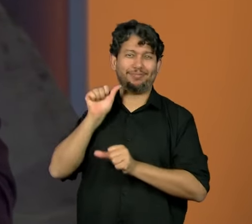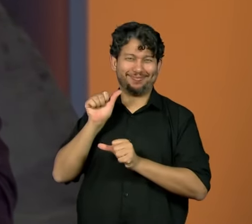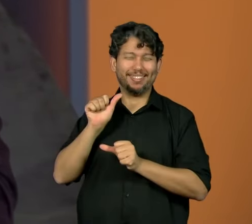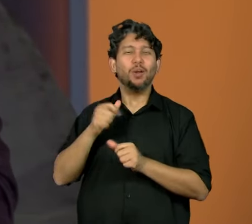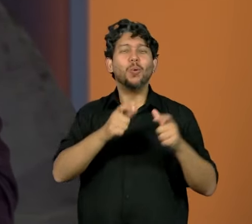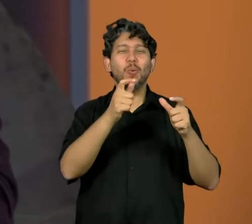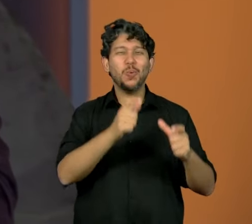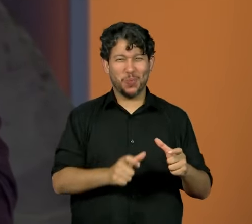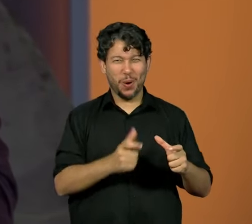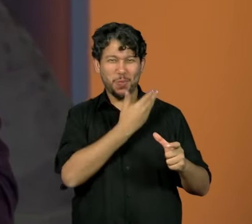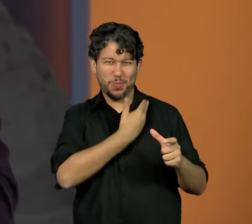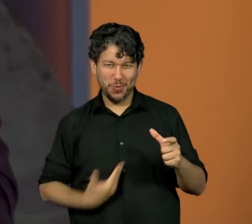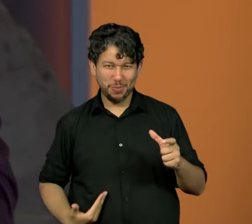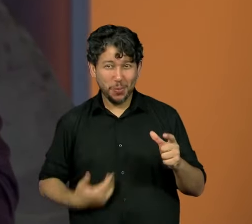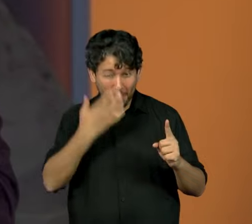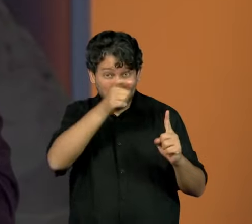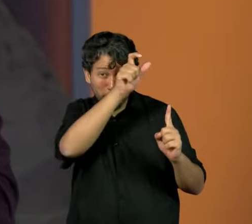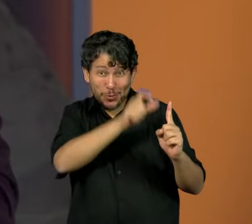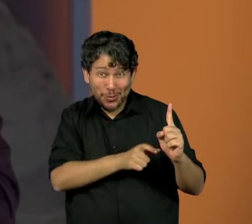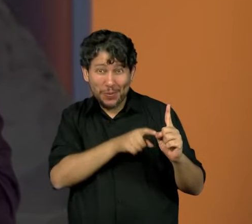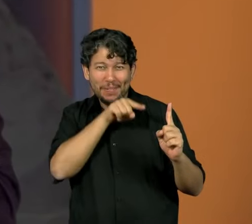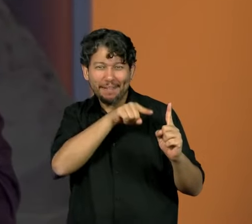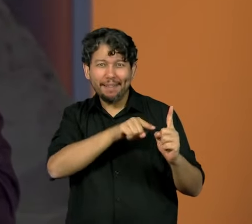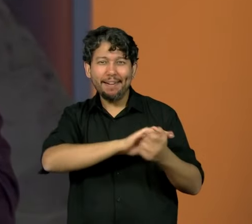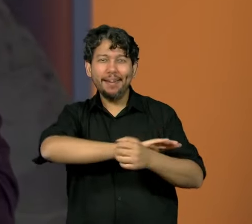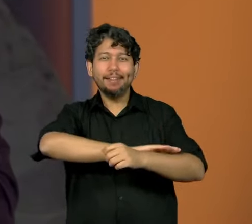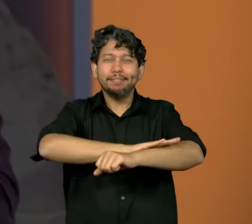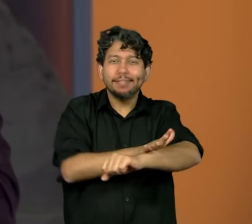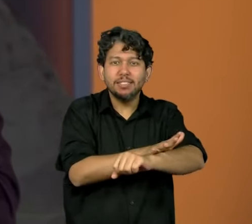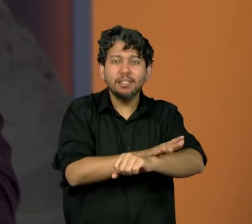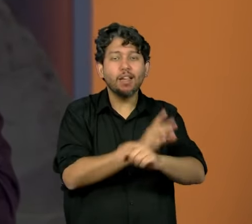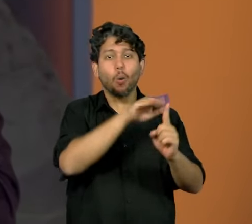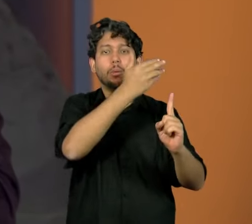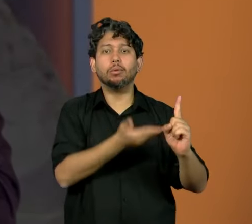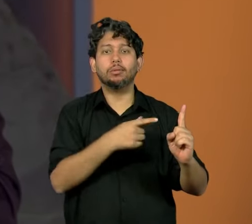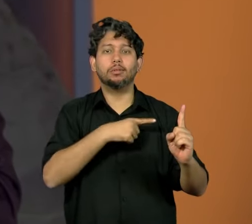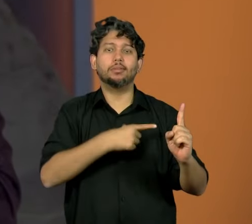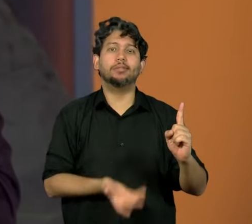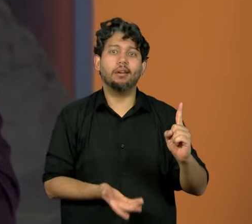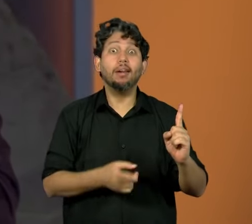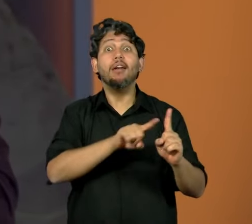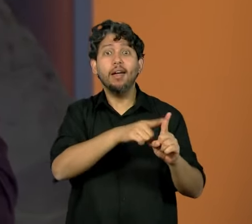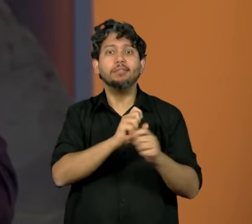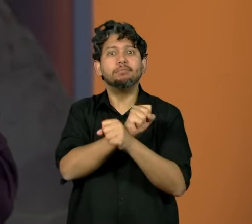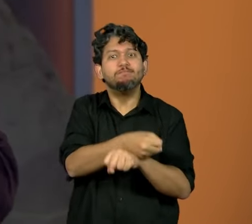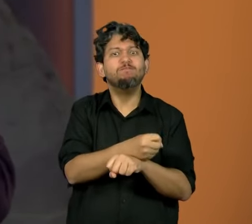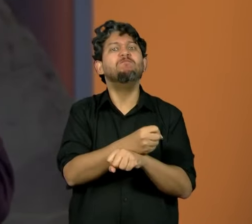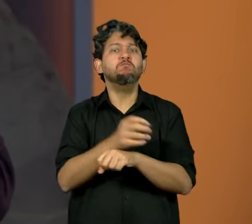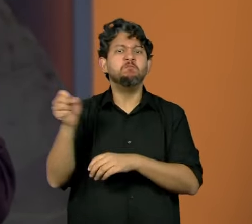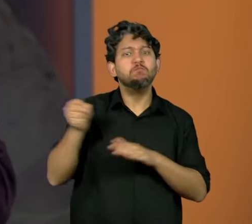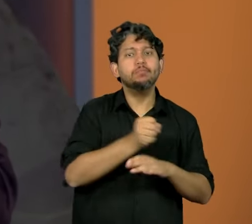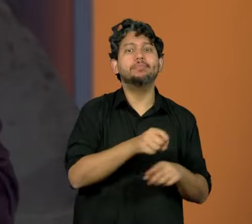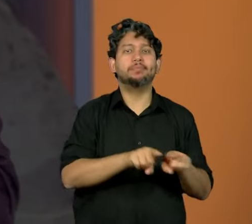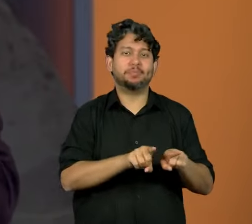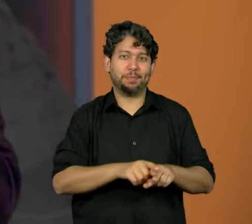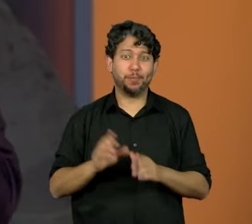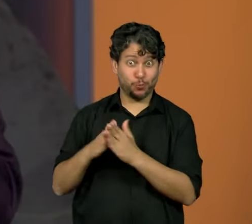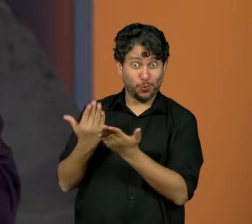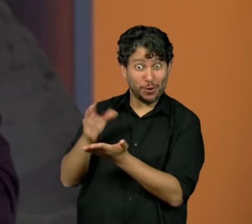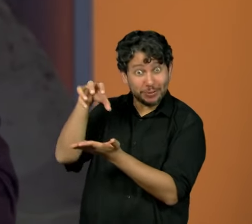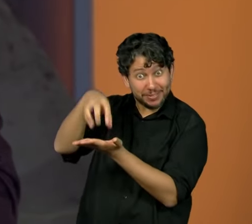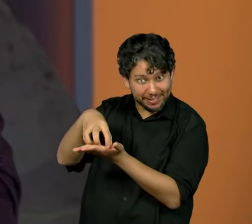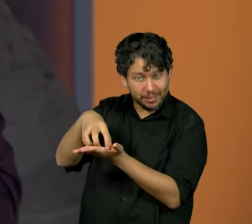que homenageiam racistas e escravagistas. Uma escola do centro de São Paulo buscou essa mudança e passou a homenagear uma